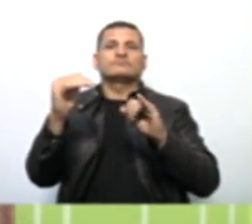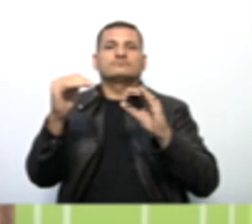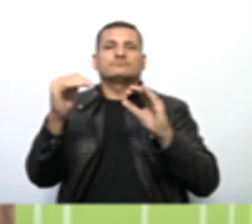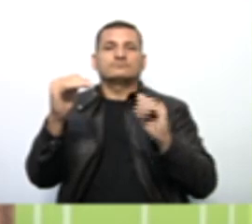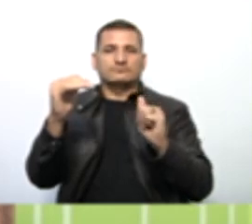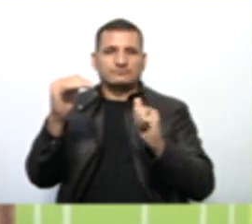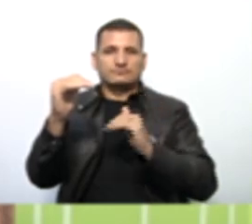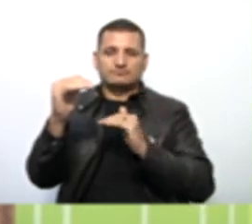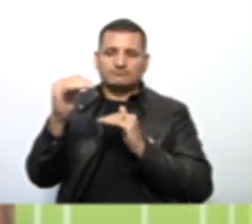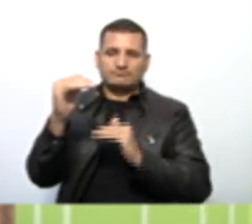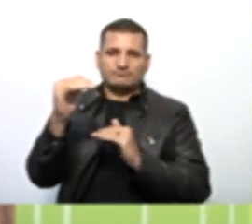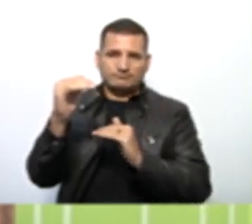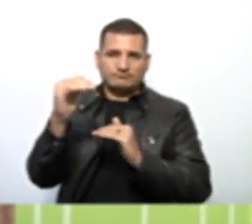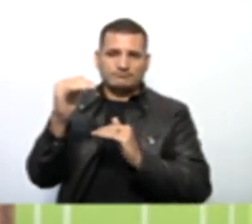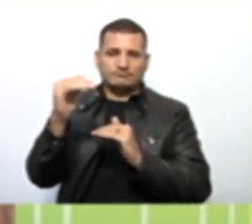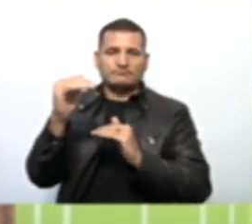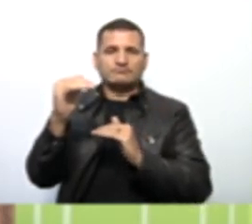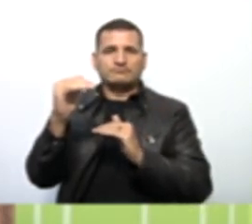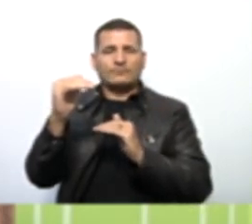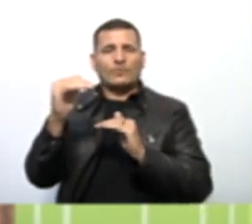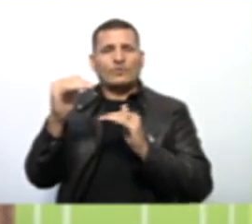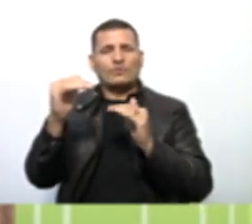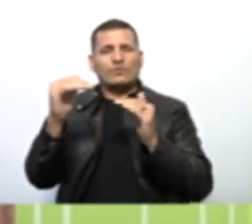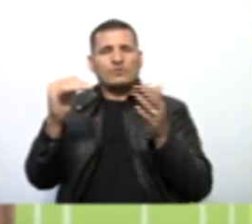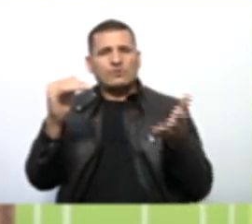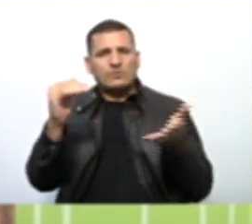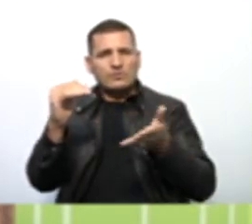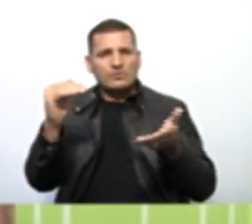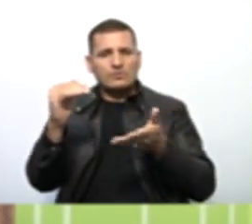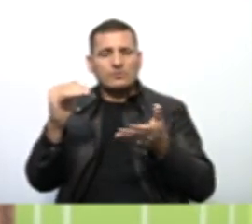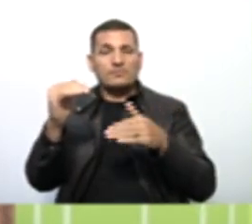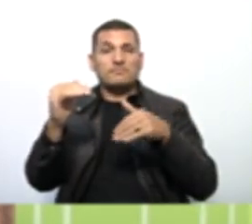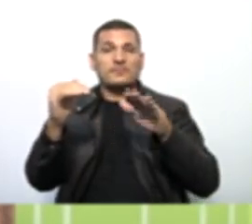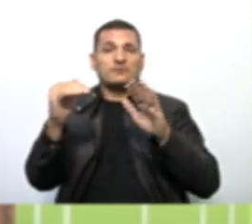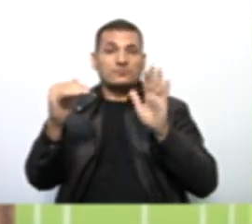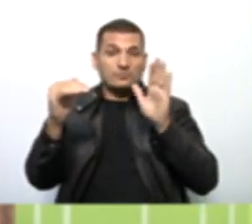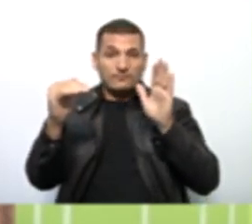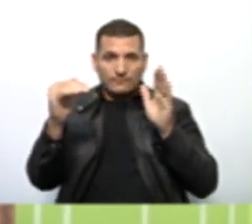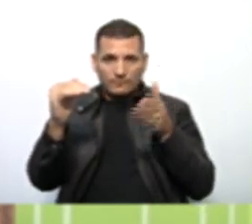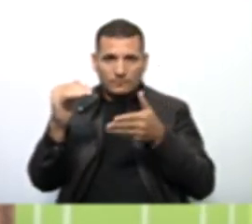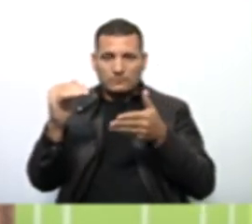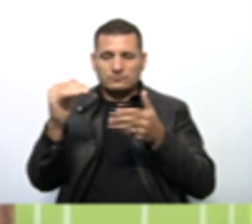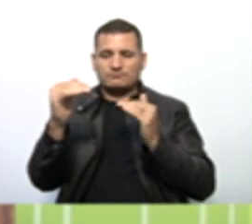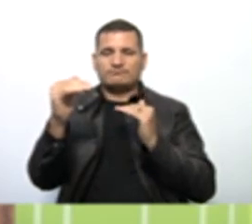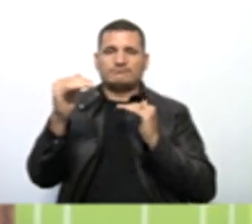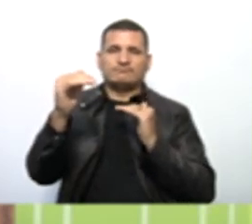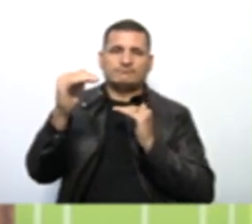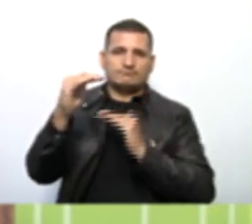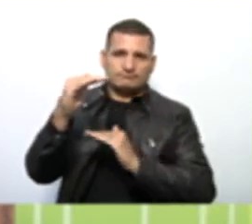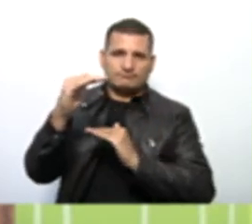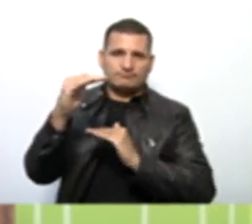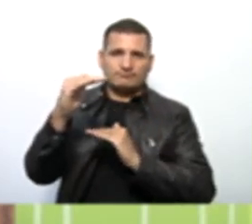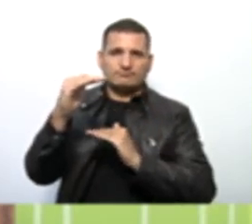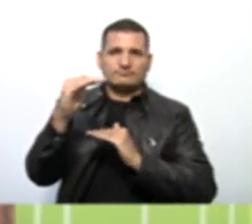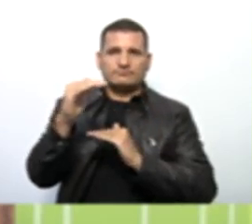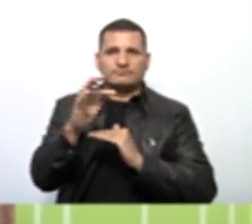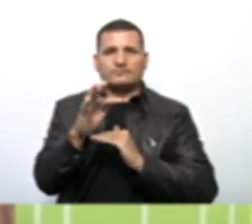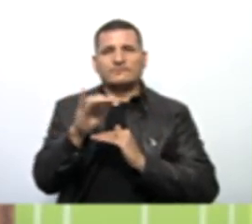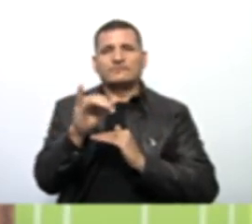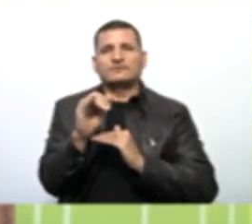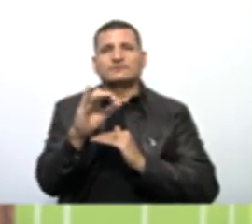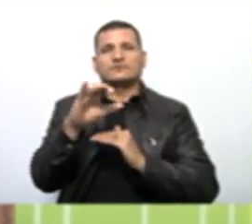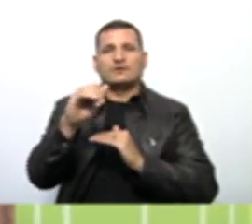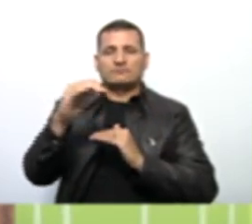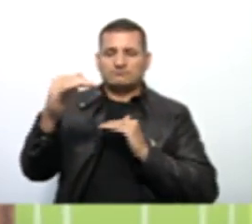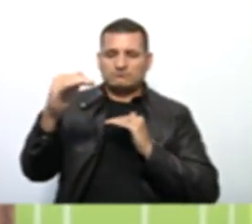deixando né dando mais foco agora nessa aula para a camada física vão compreender tudo aquilo que nós